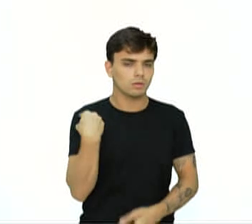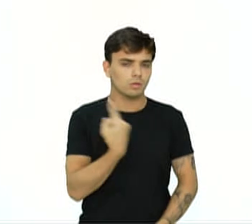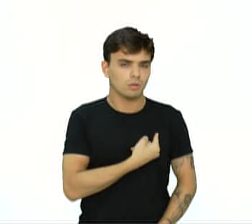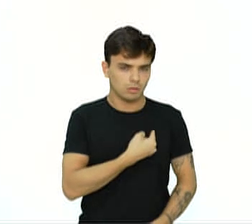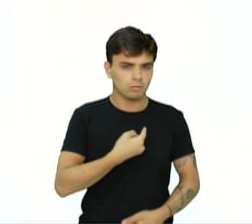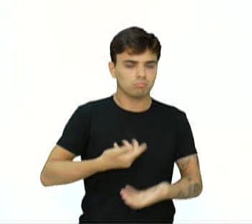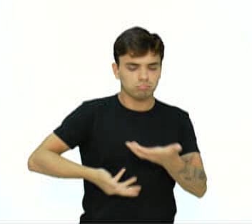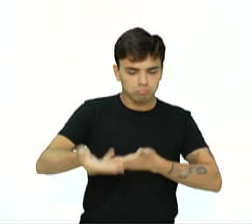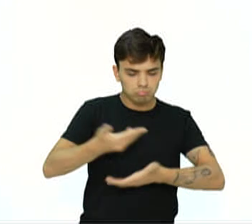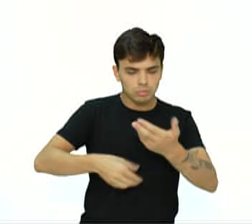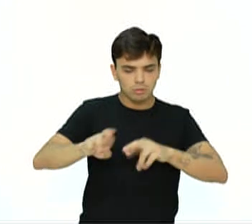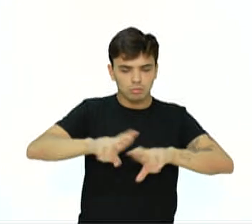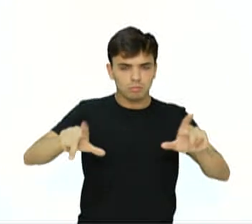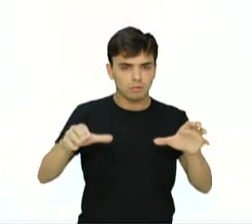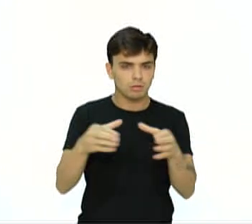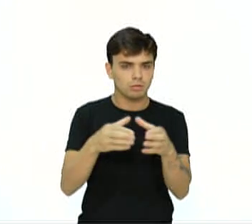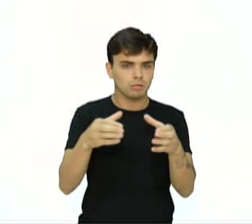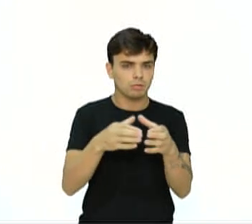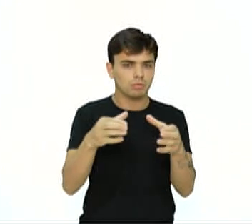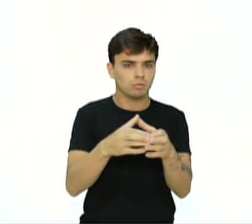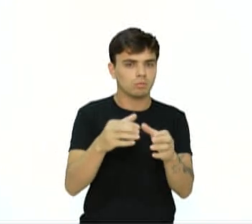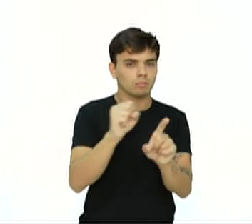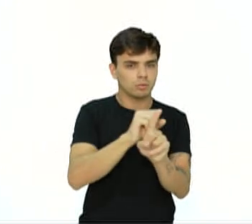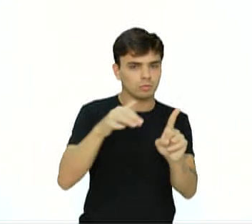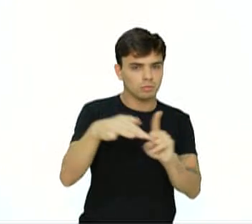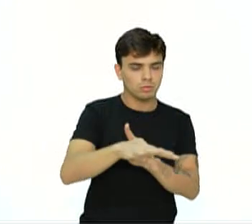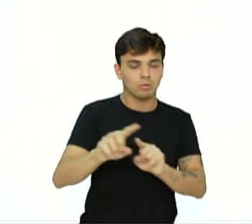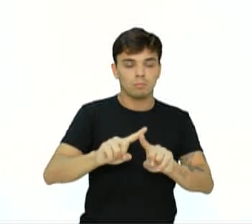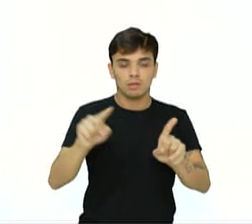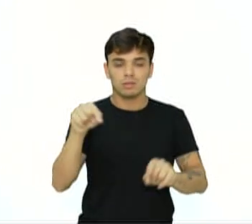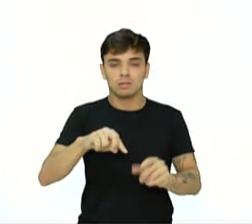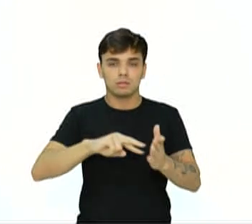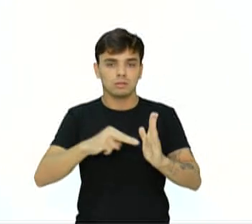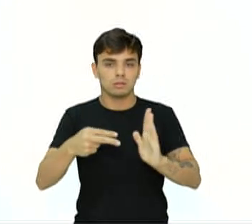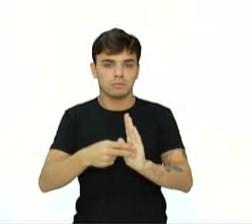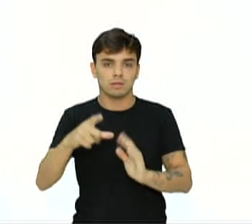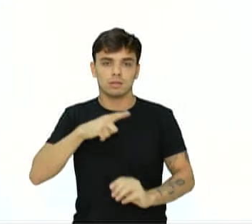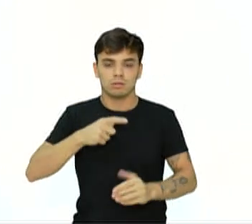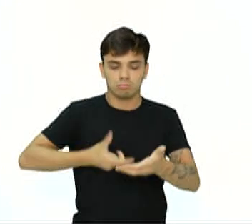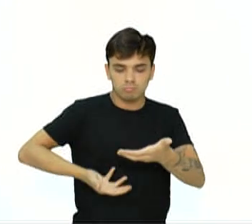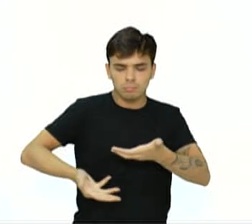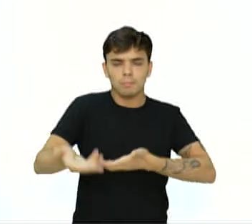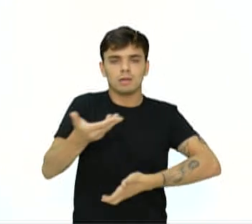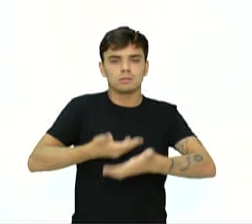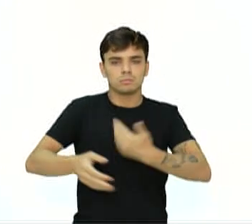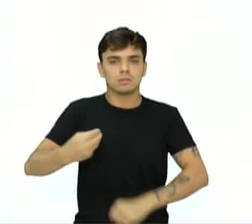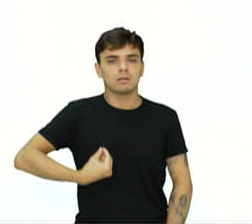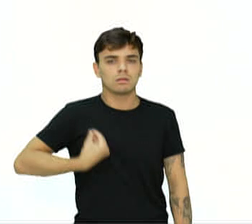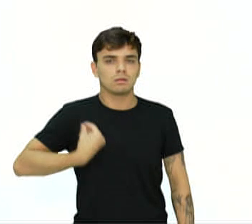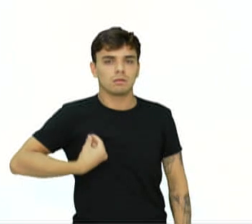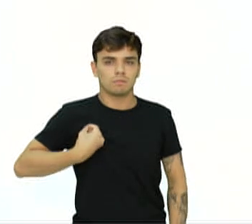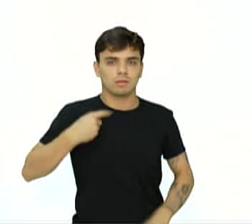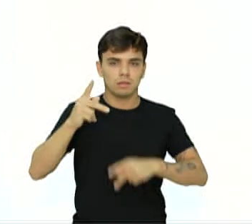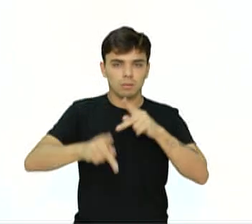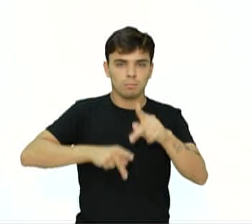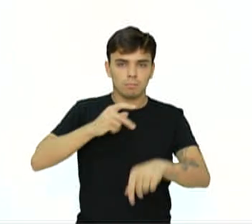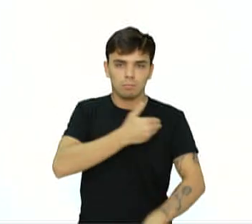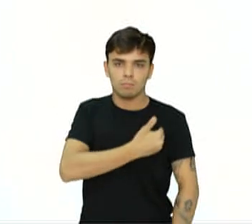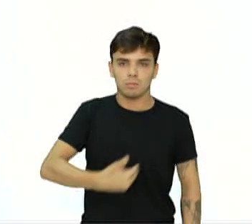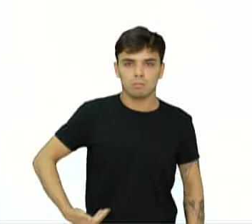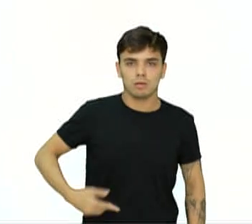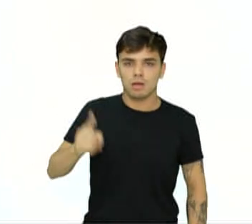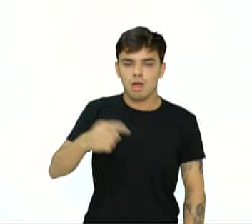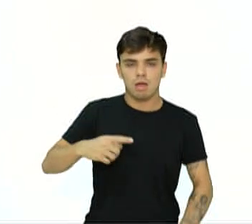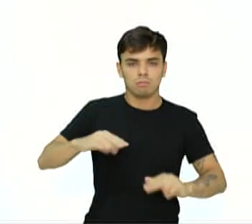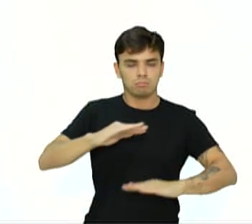participando de diferentes grupos sociais. Neste sentido, participar da vida pública é uma